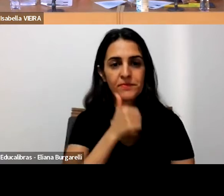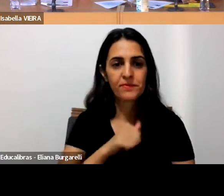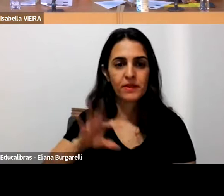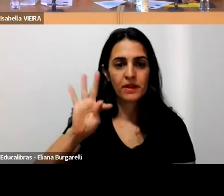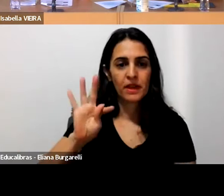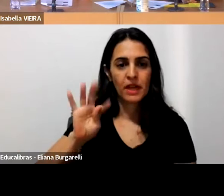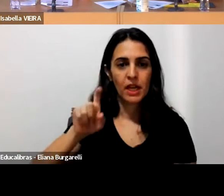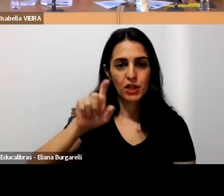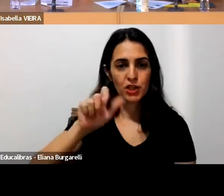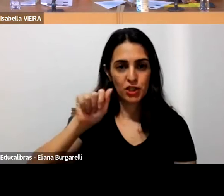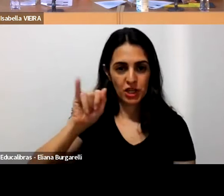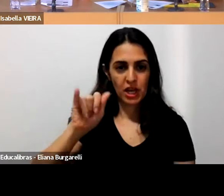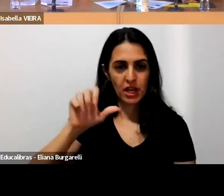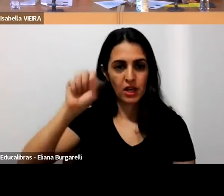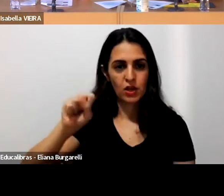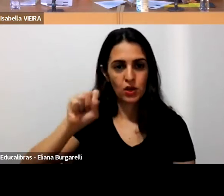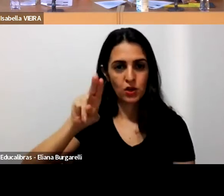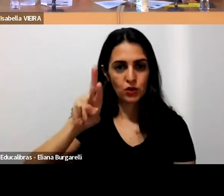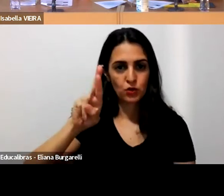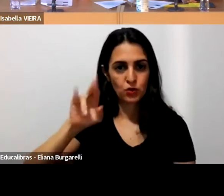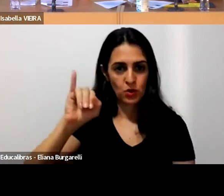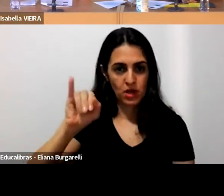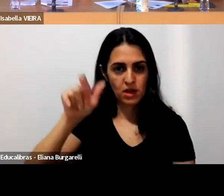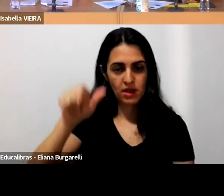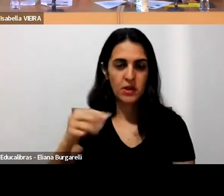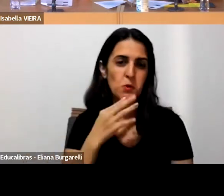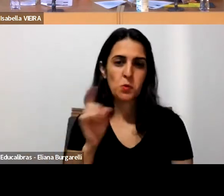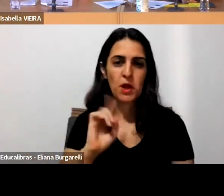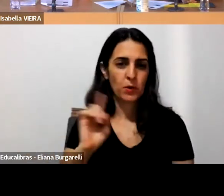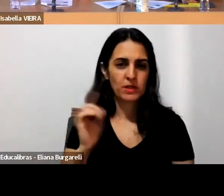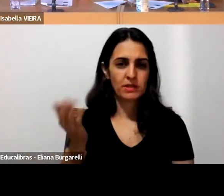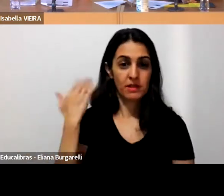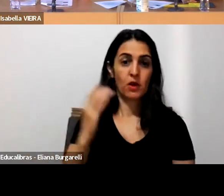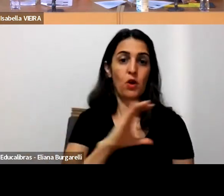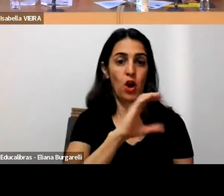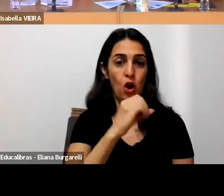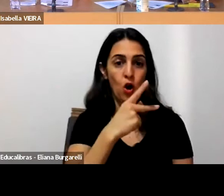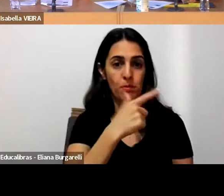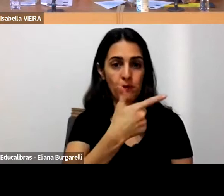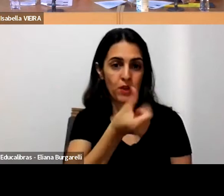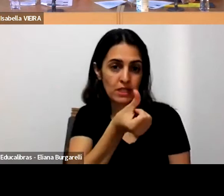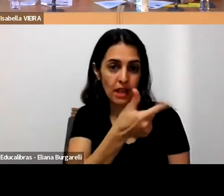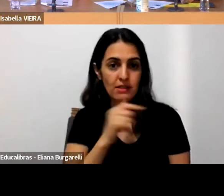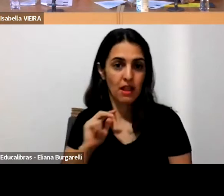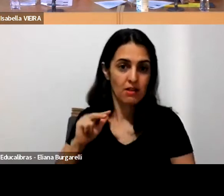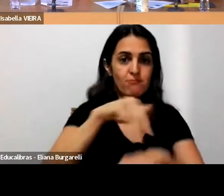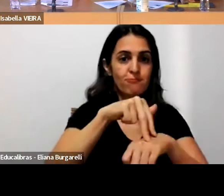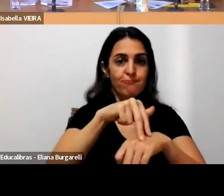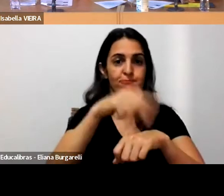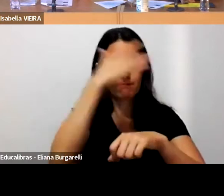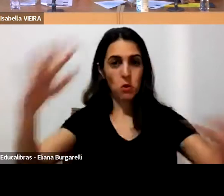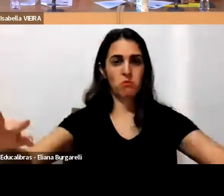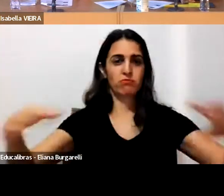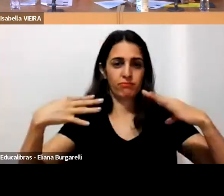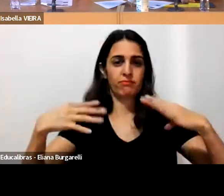vocês a conheceram durante a COP26. Ela não era conhecida antes e agora ela fez uma forte impressão. Et Chai